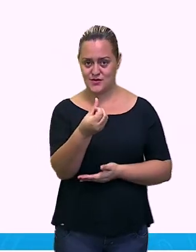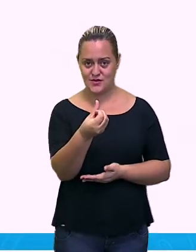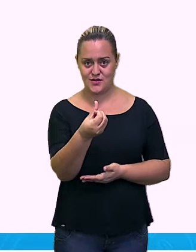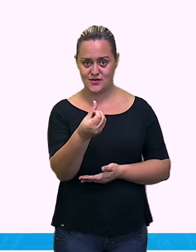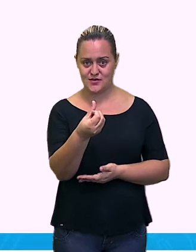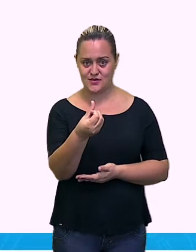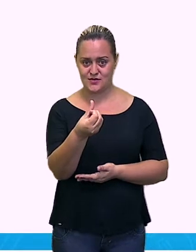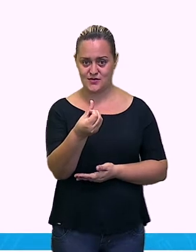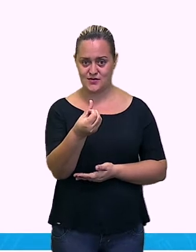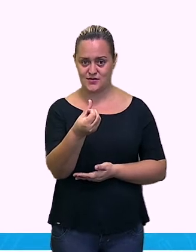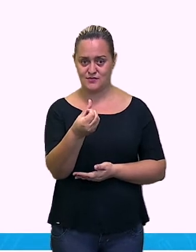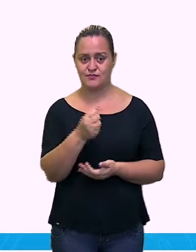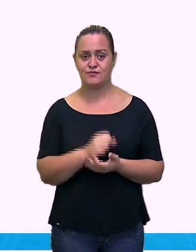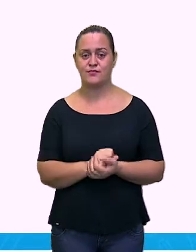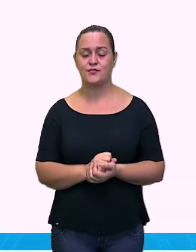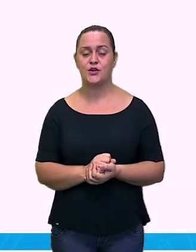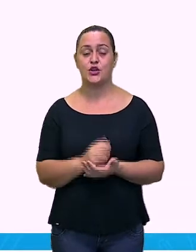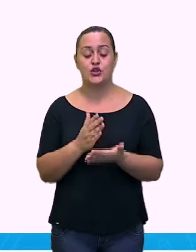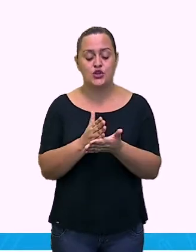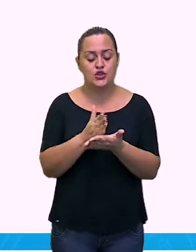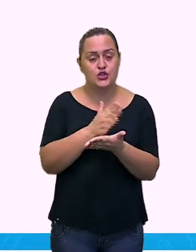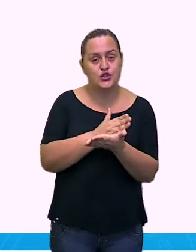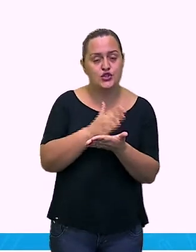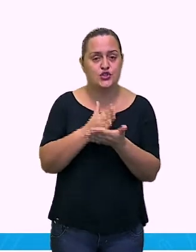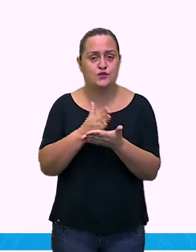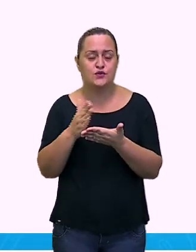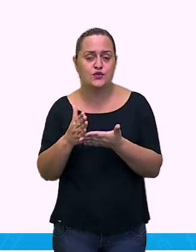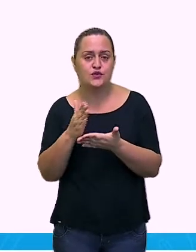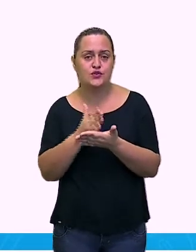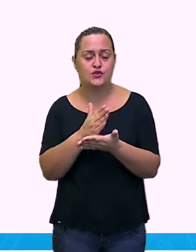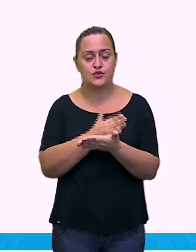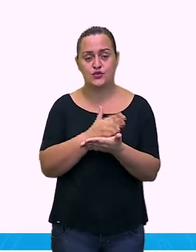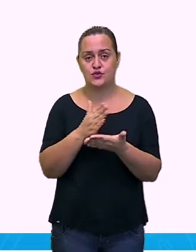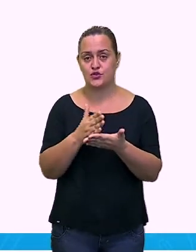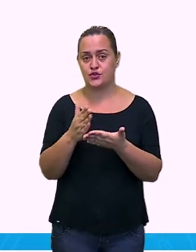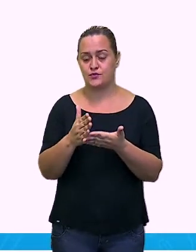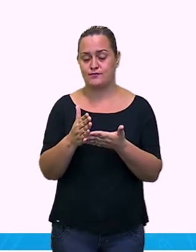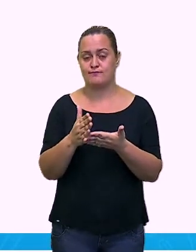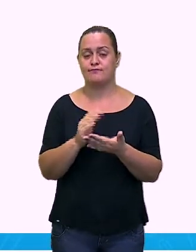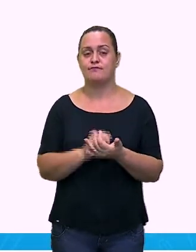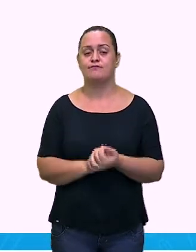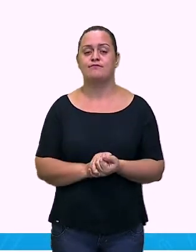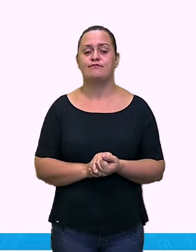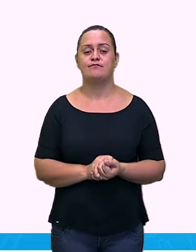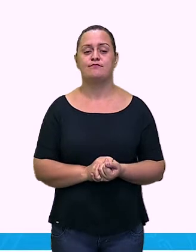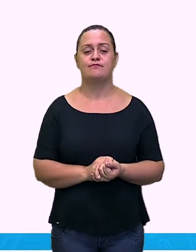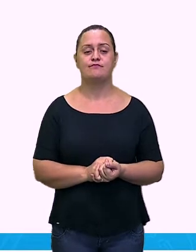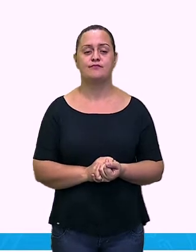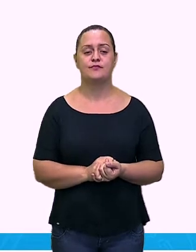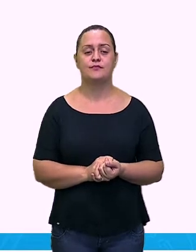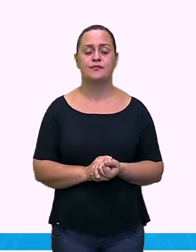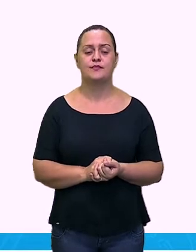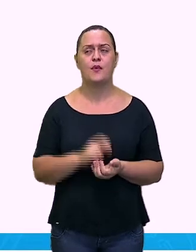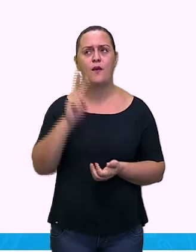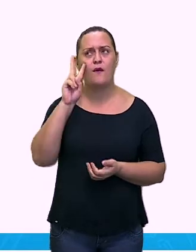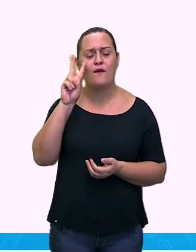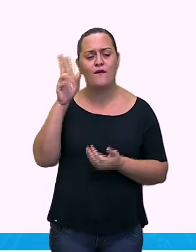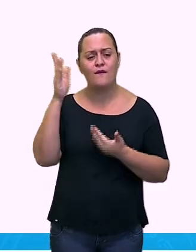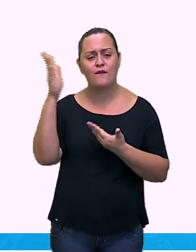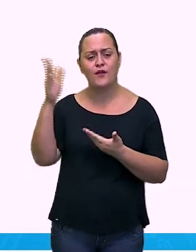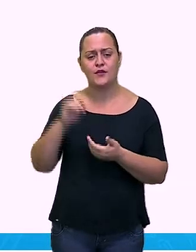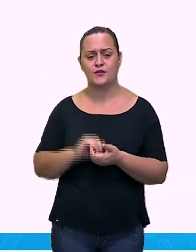de vida em dois a quantidade da imagem para descobrir qual imagem aqui ó